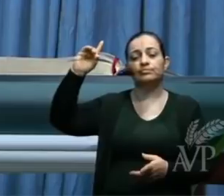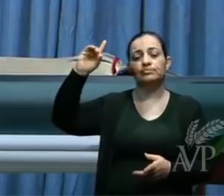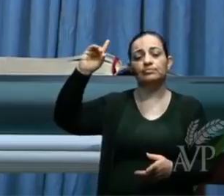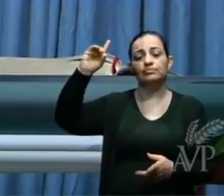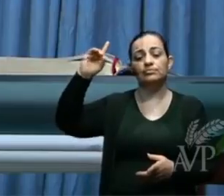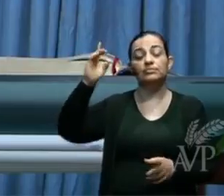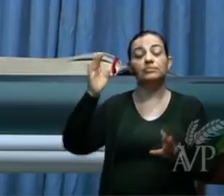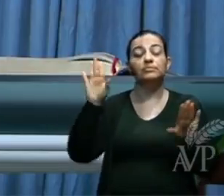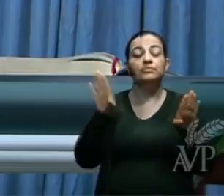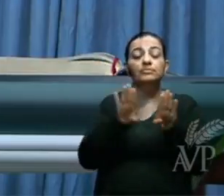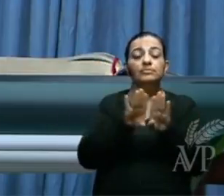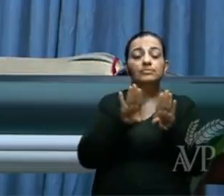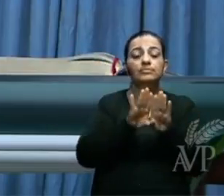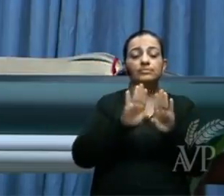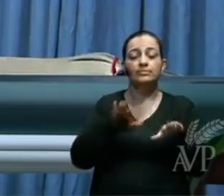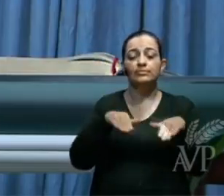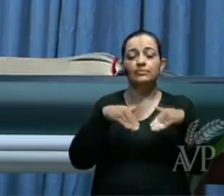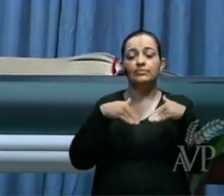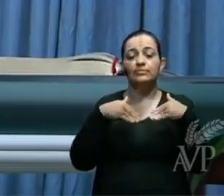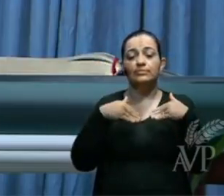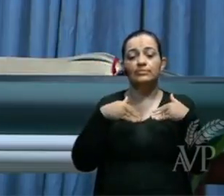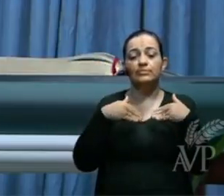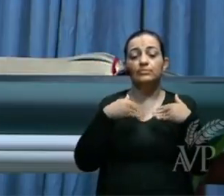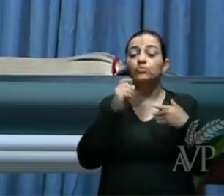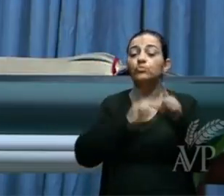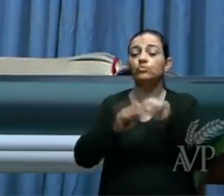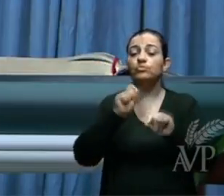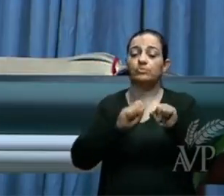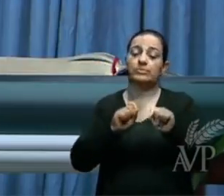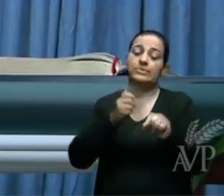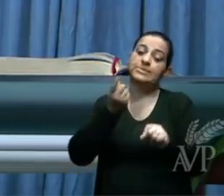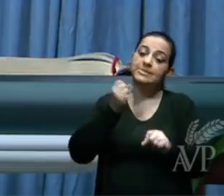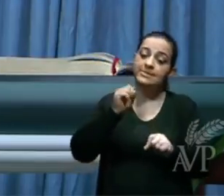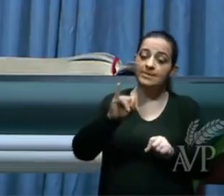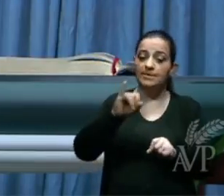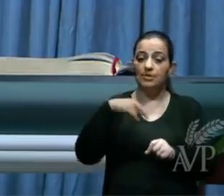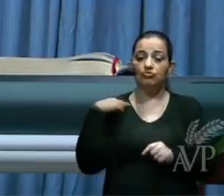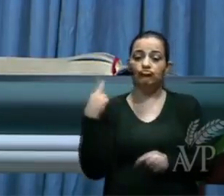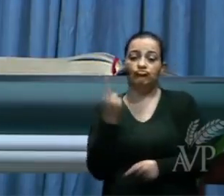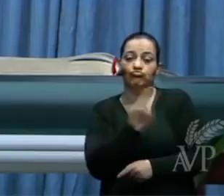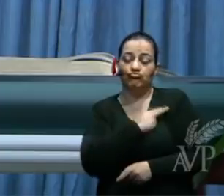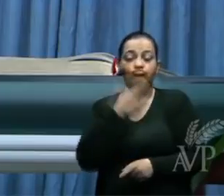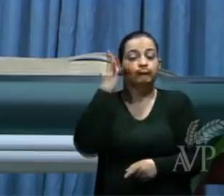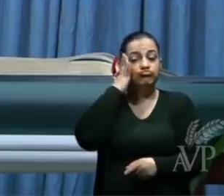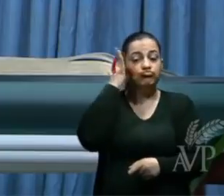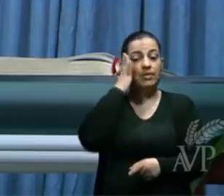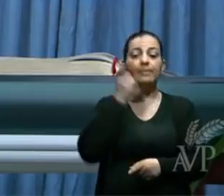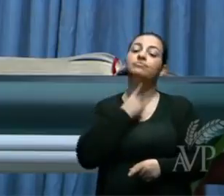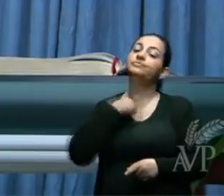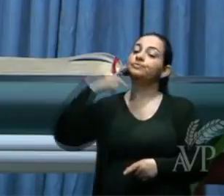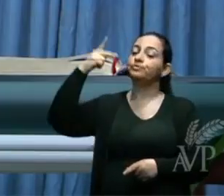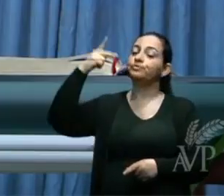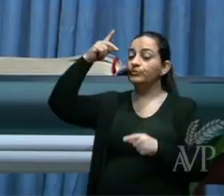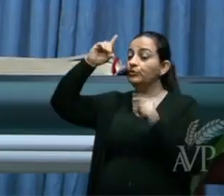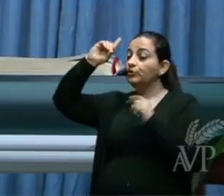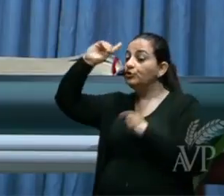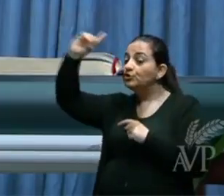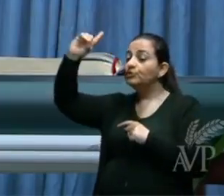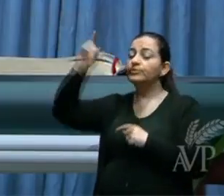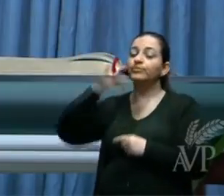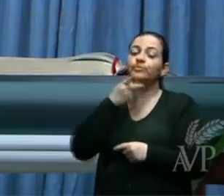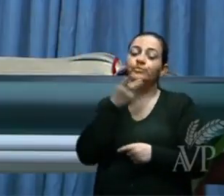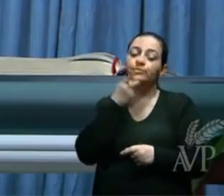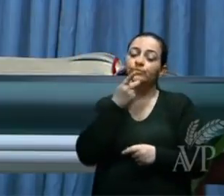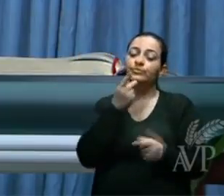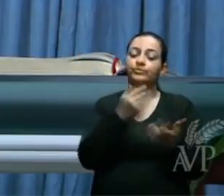o que então se nós sabemos que é a vontade de deus a palavra de deus diz